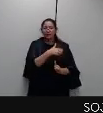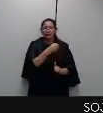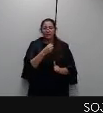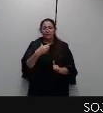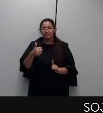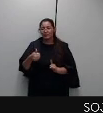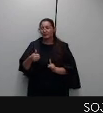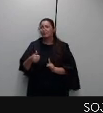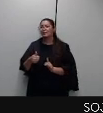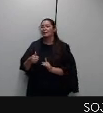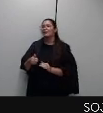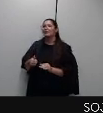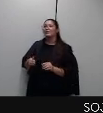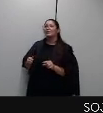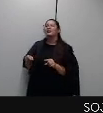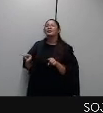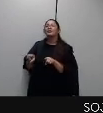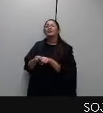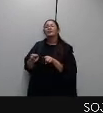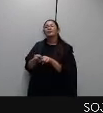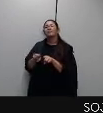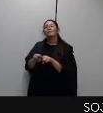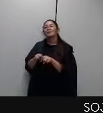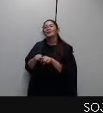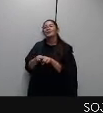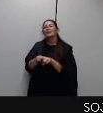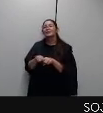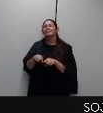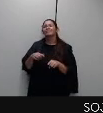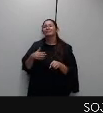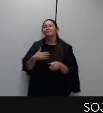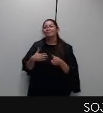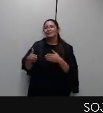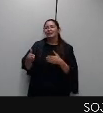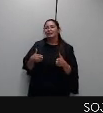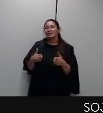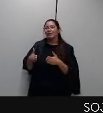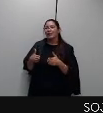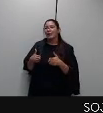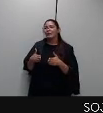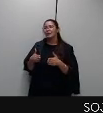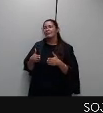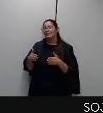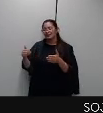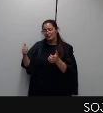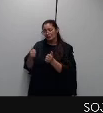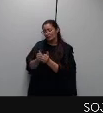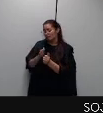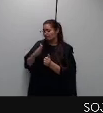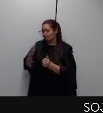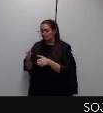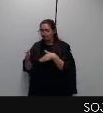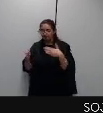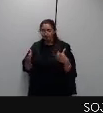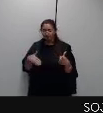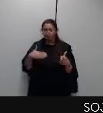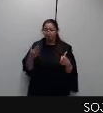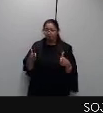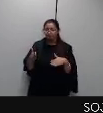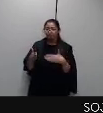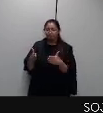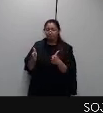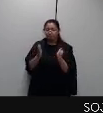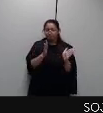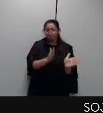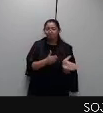e 6229/2005 exatamente para compatibilizar essa questão juízo Universal da Falência